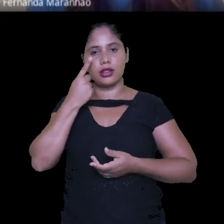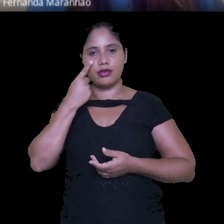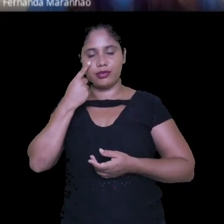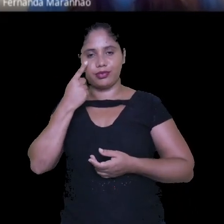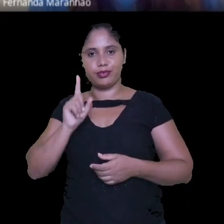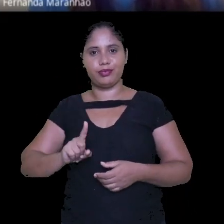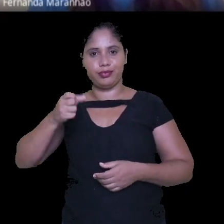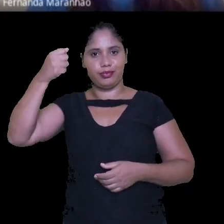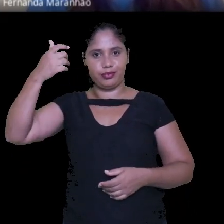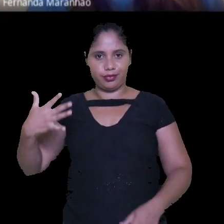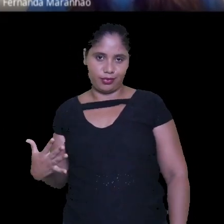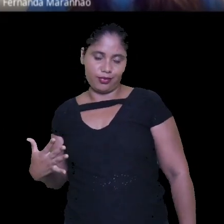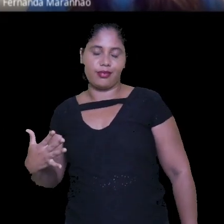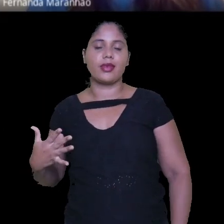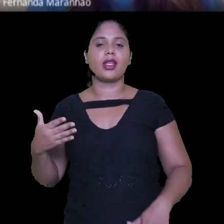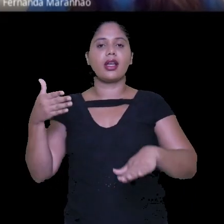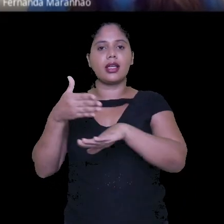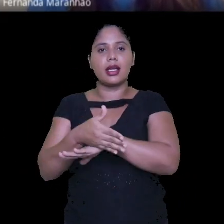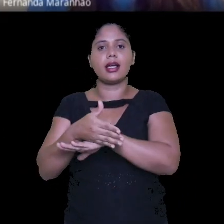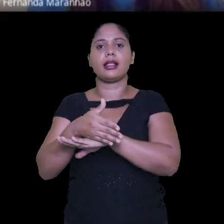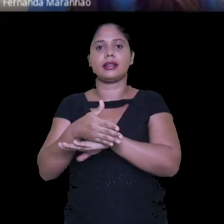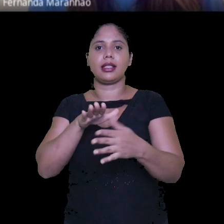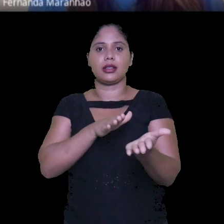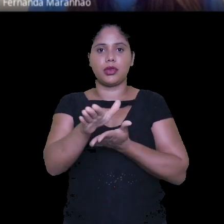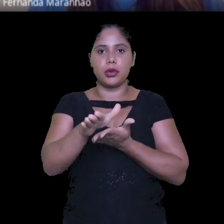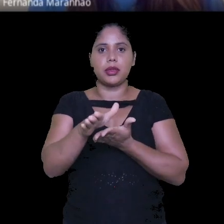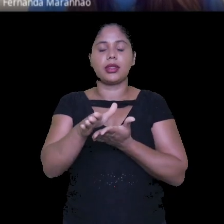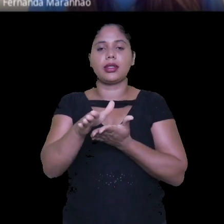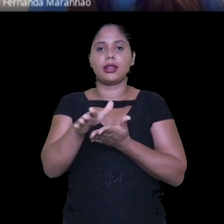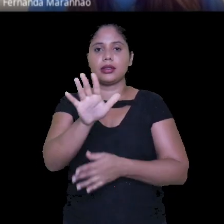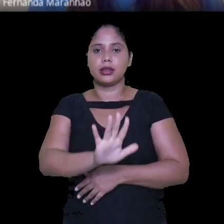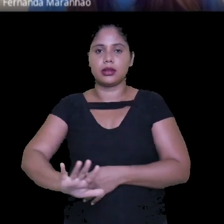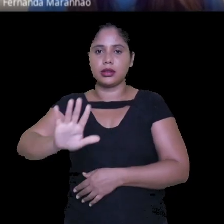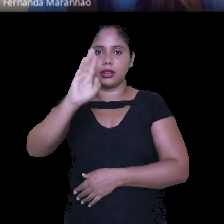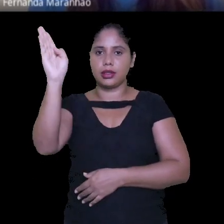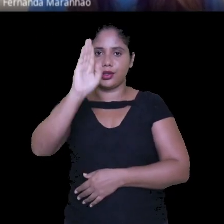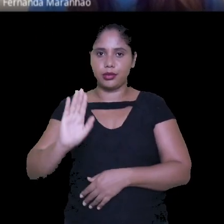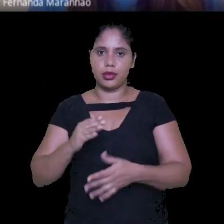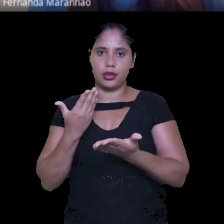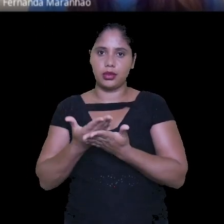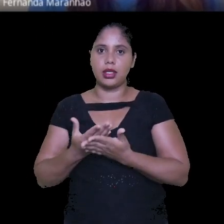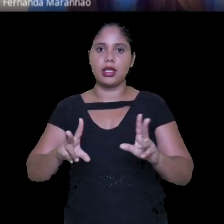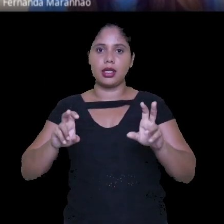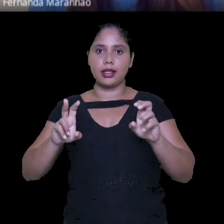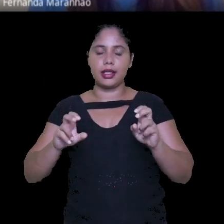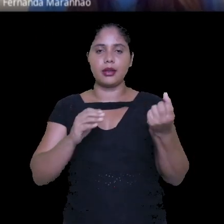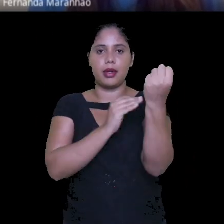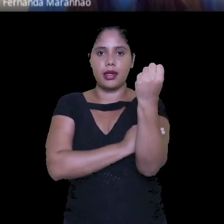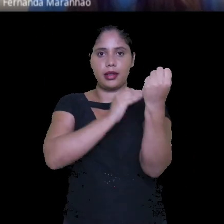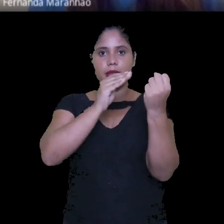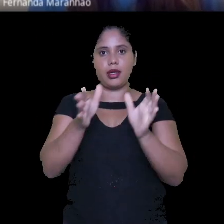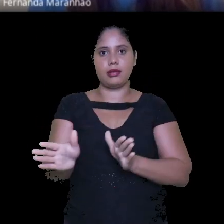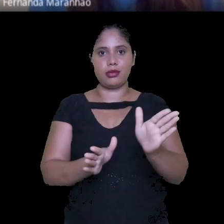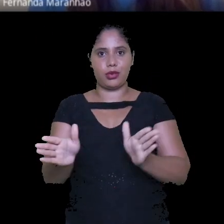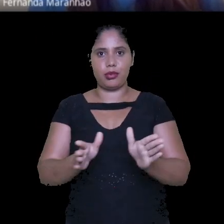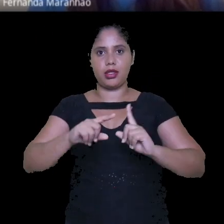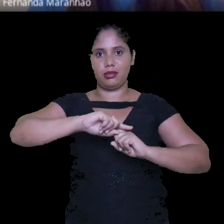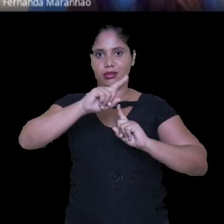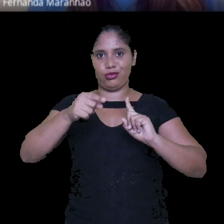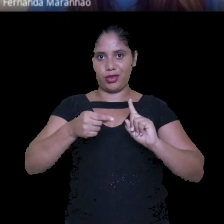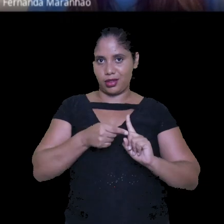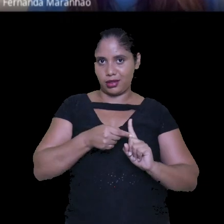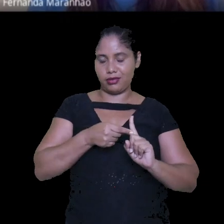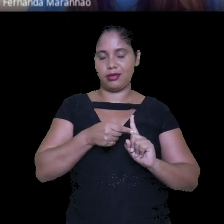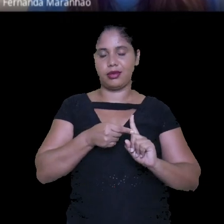entre 12 e 16 semanas de gravidez e mantidos até 36 semanas, pode ajudar